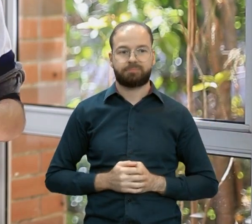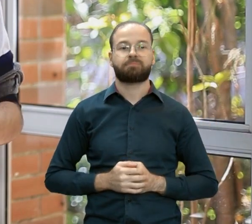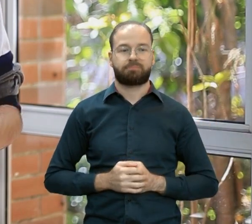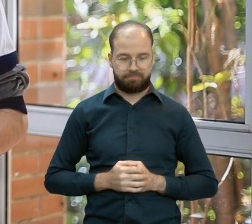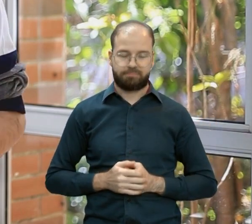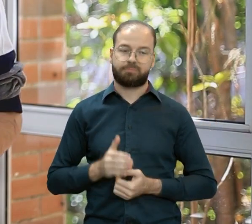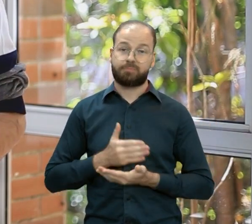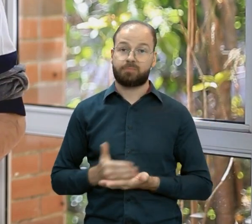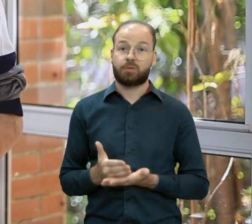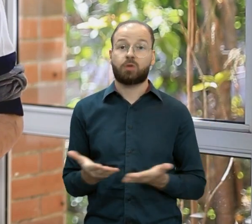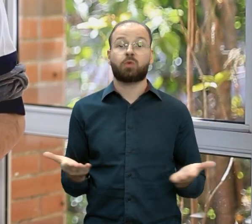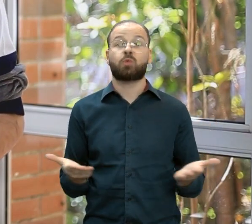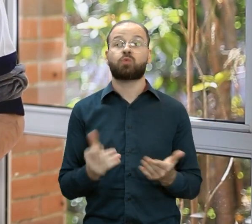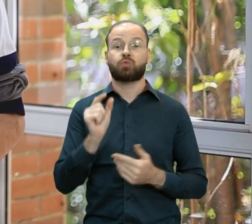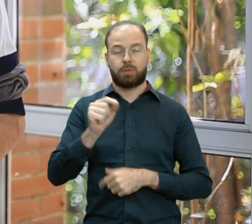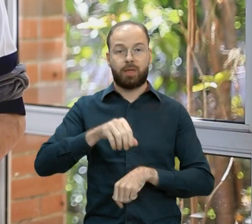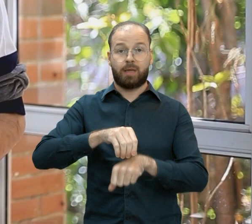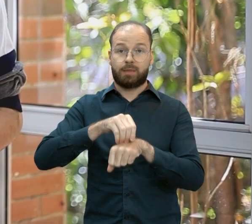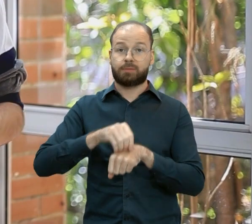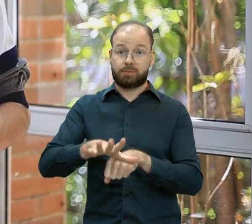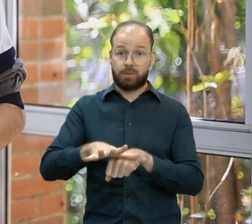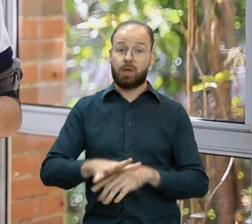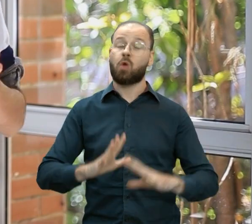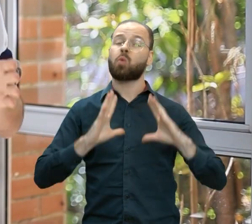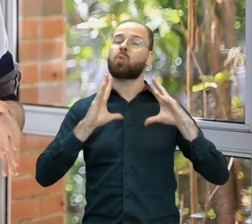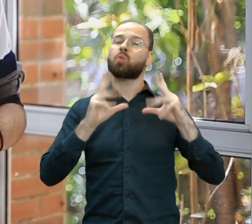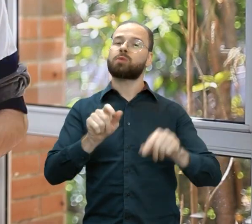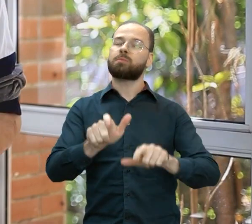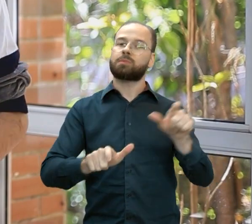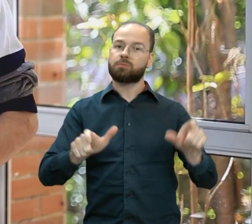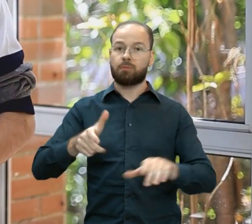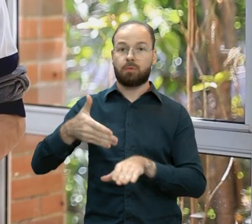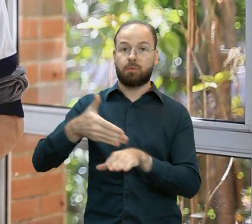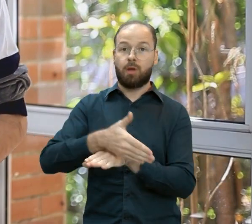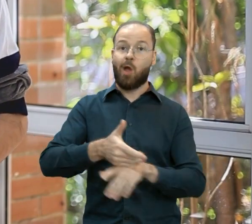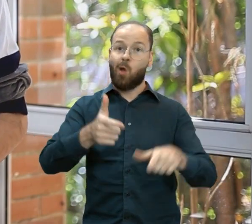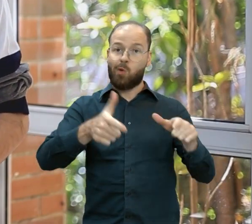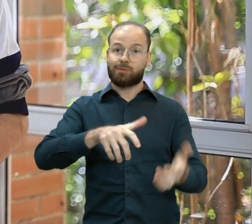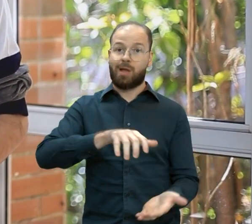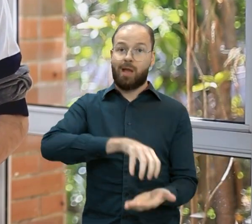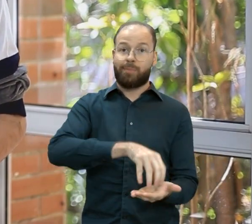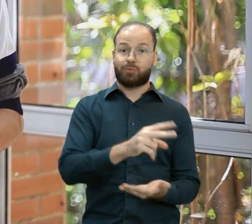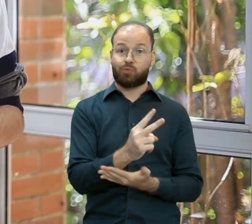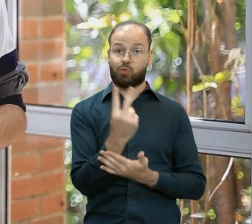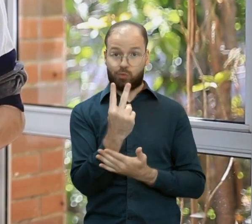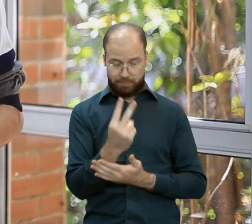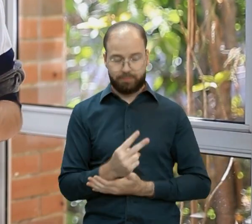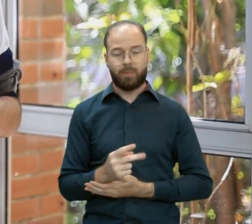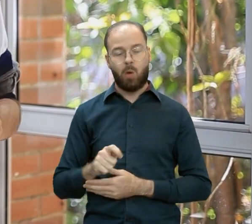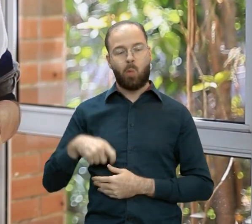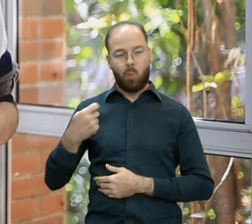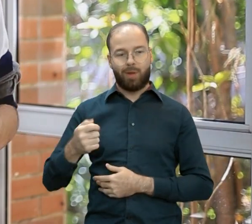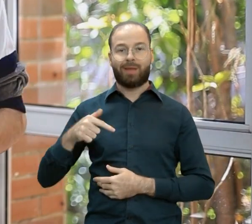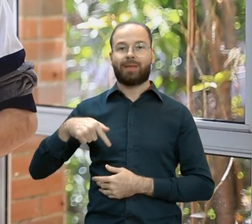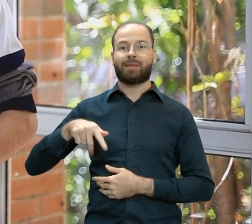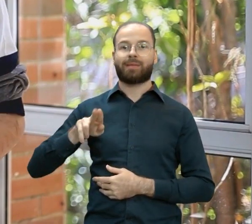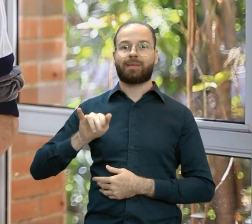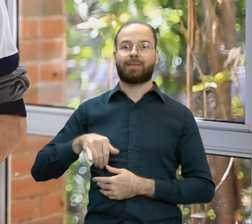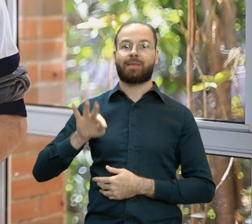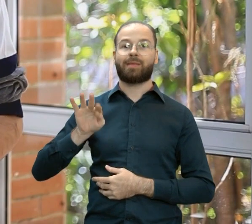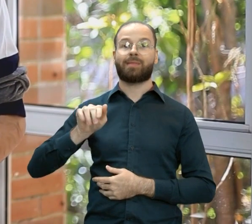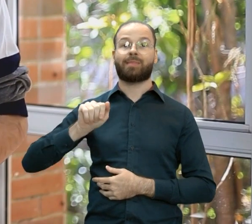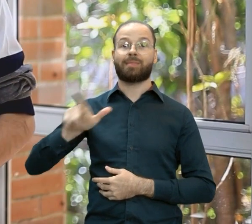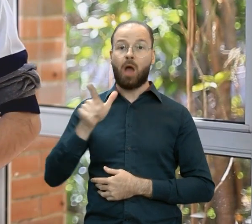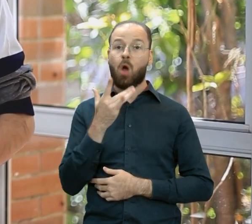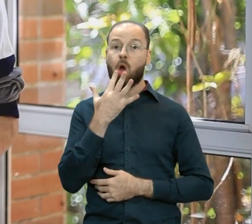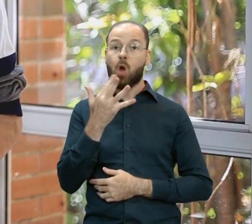Começando por hoje, uma dica para todo mundo que frequenta aqui o Campus Samambaia. O Quintal das Cores chegou essa semana no